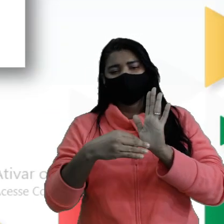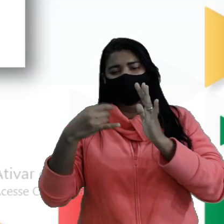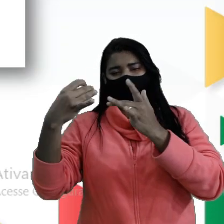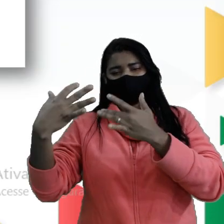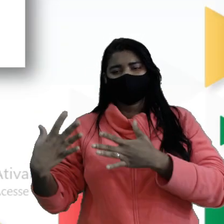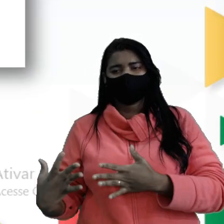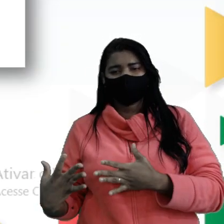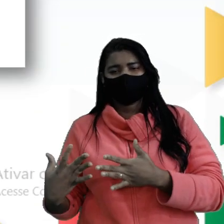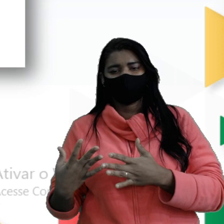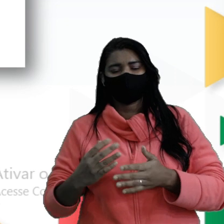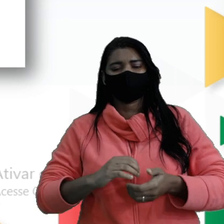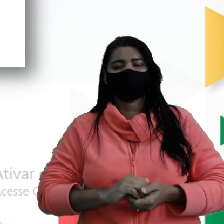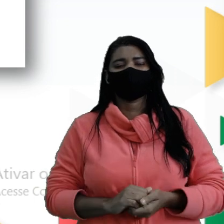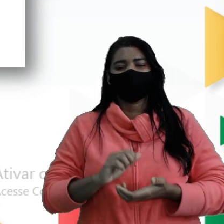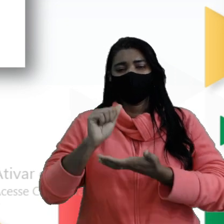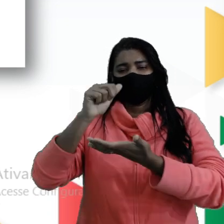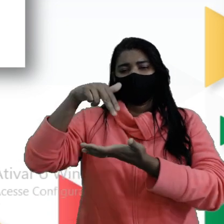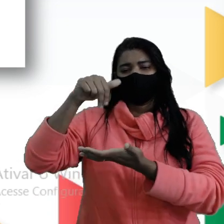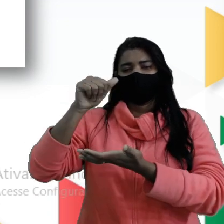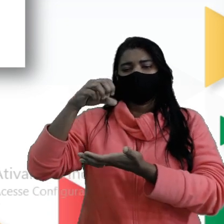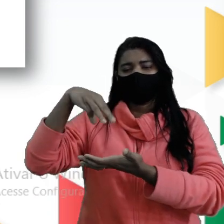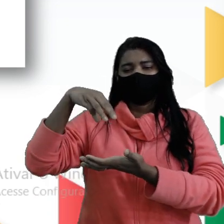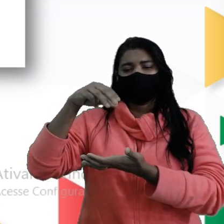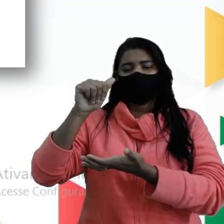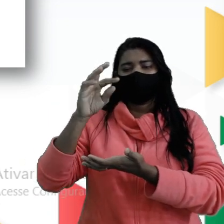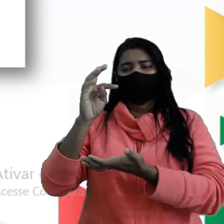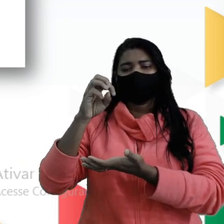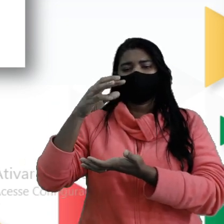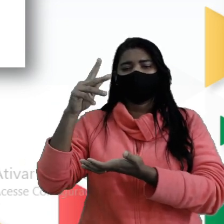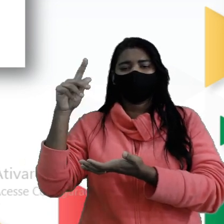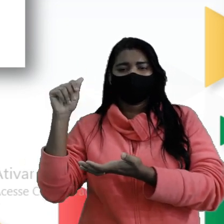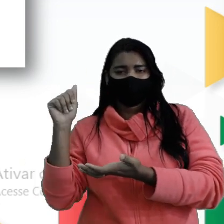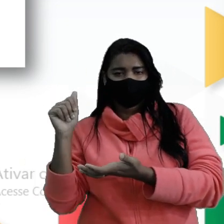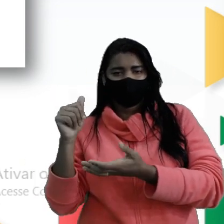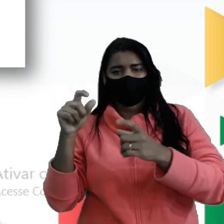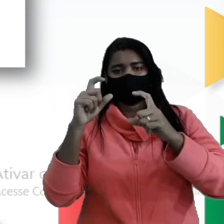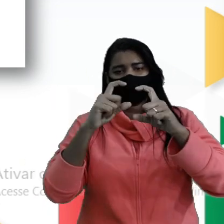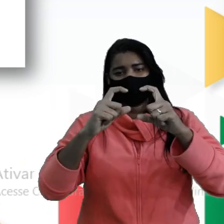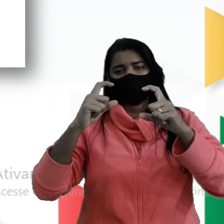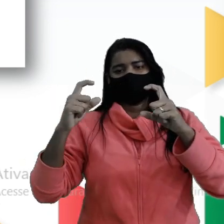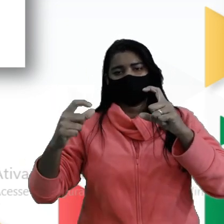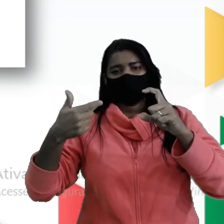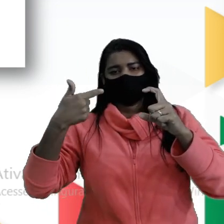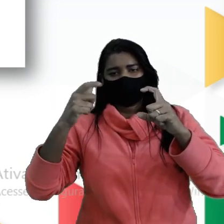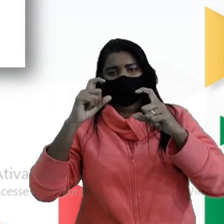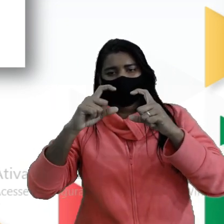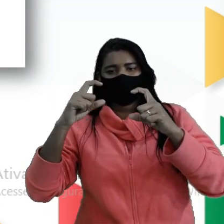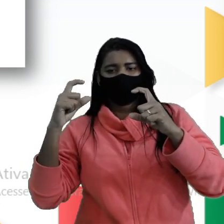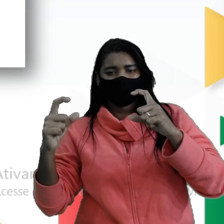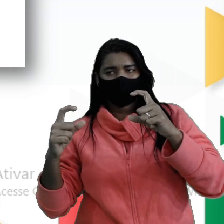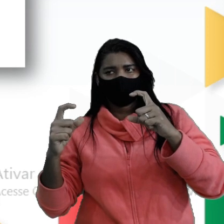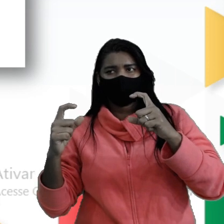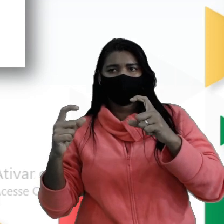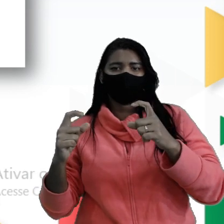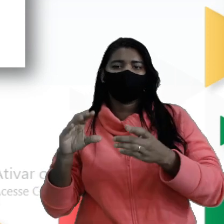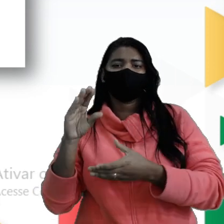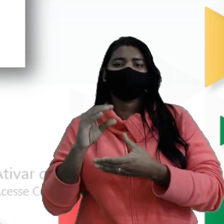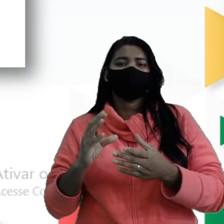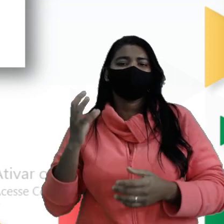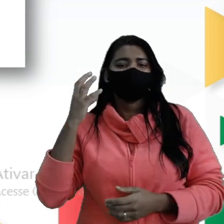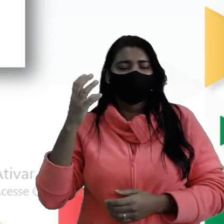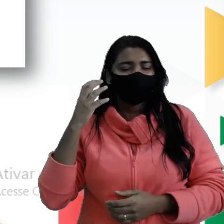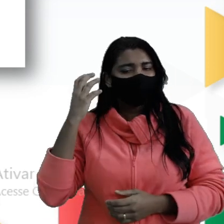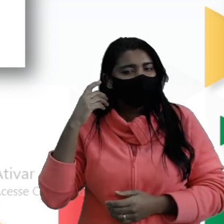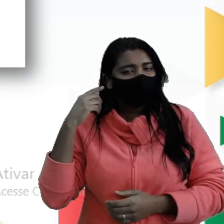a onomatopeia. O que é onomatopeia? É justamente o segundo quadrinho que está imitando o som